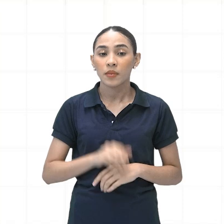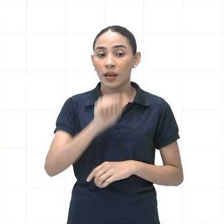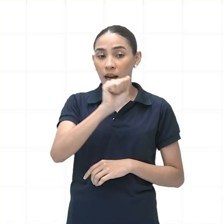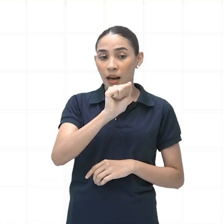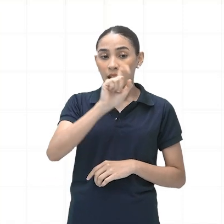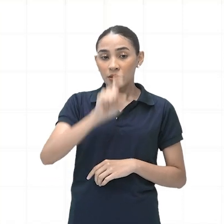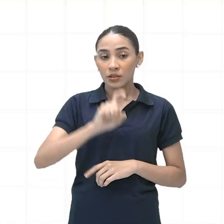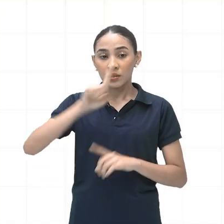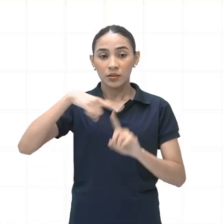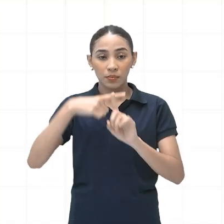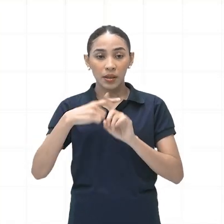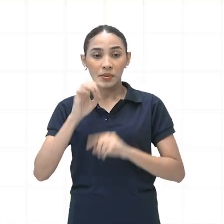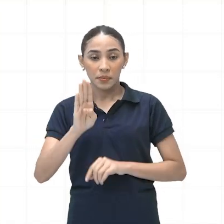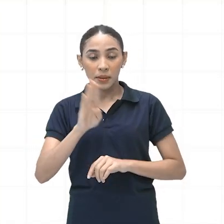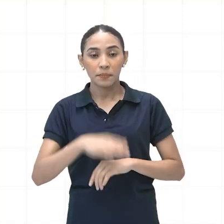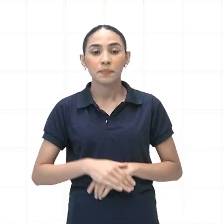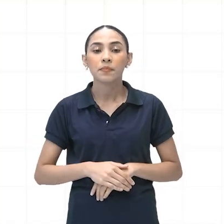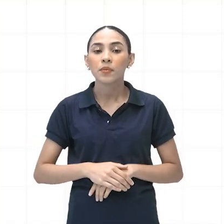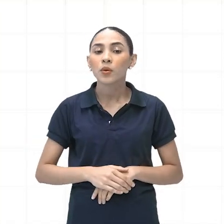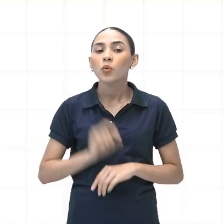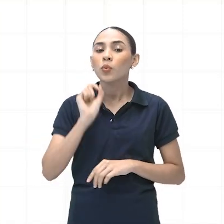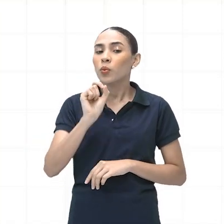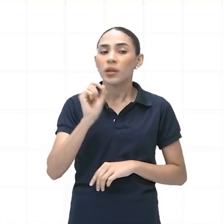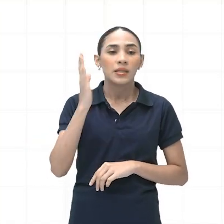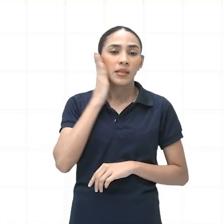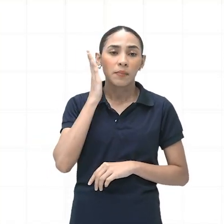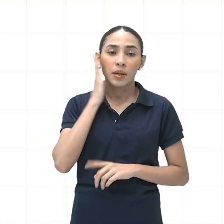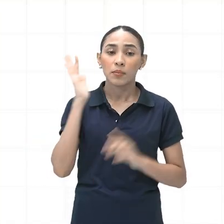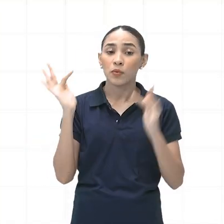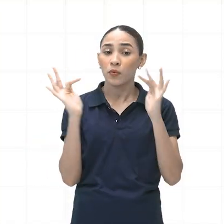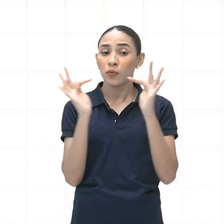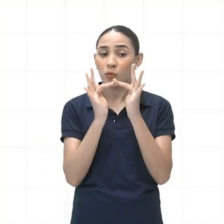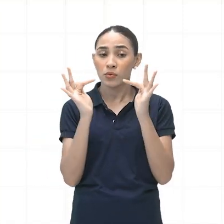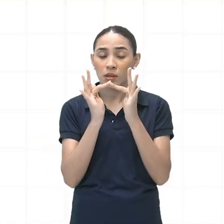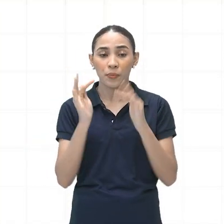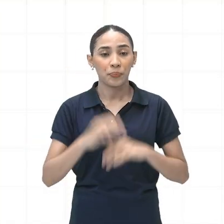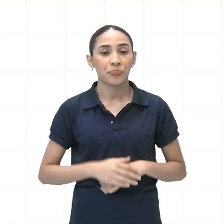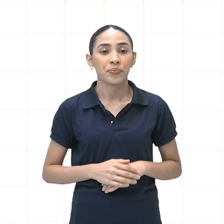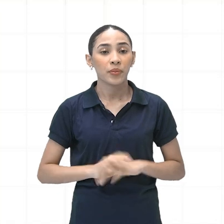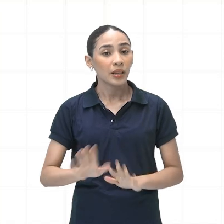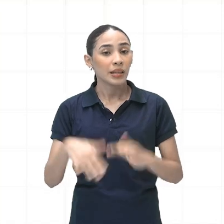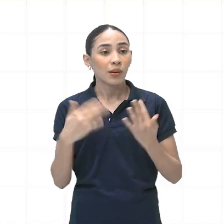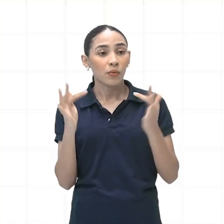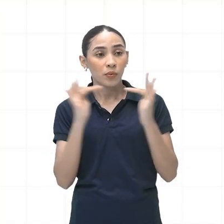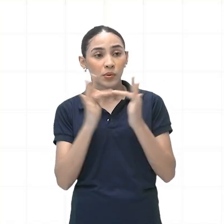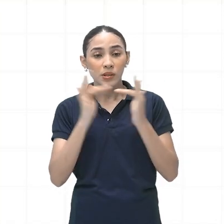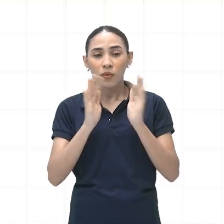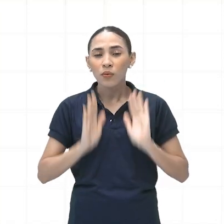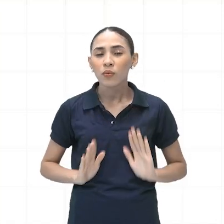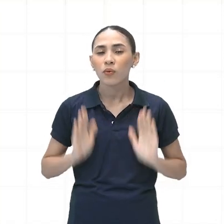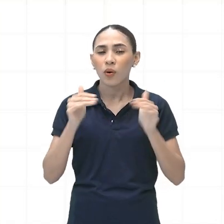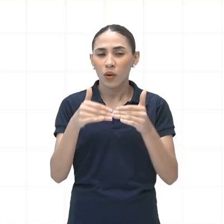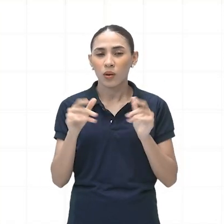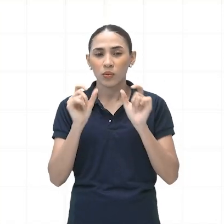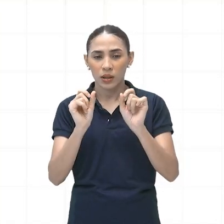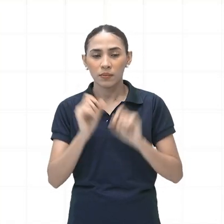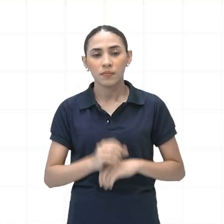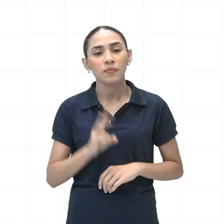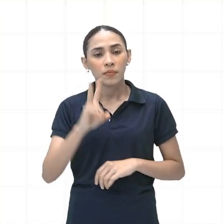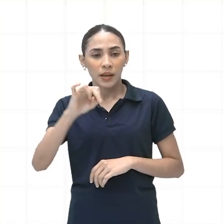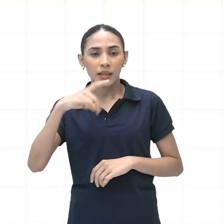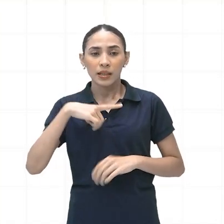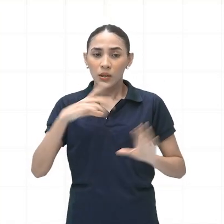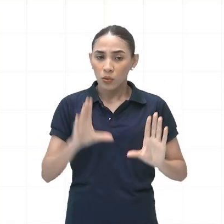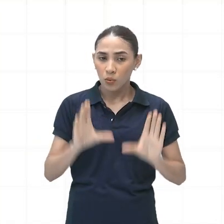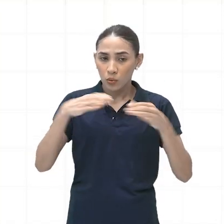ax mais b. O que nós sabemos sobre as funções, né? As funções, elas trabalham da seguinte forma. Ela vai ter um